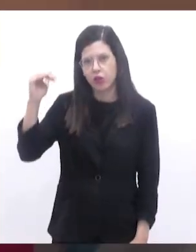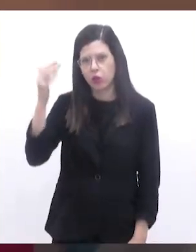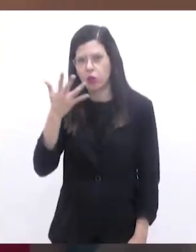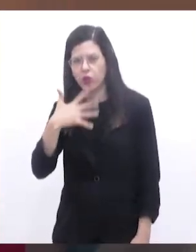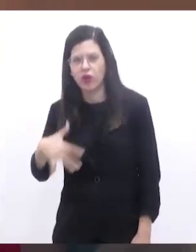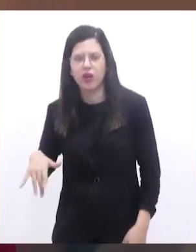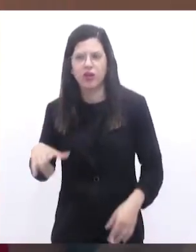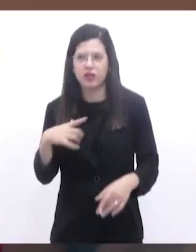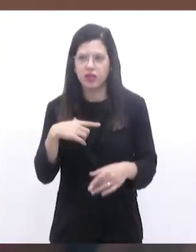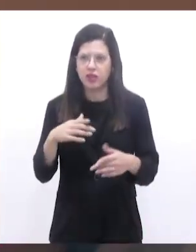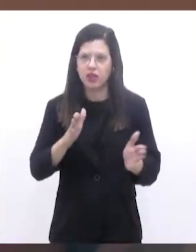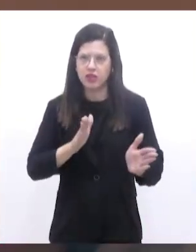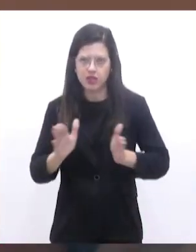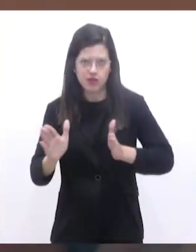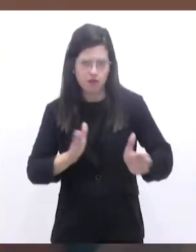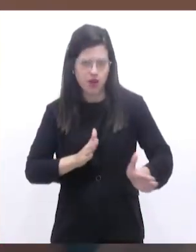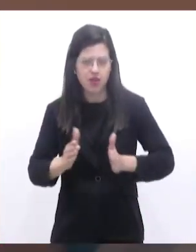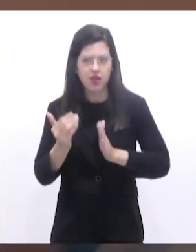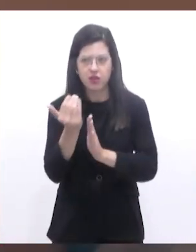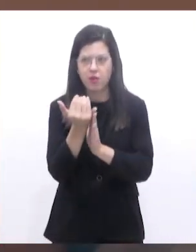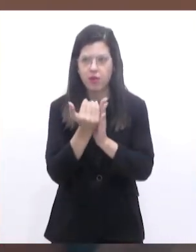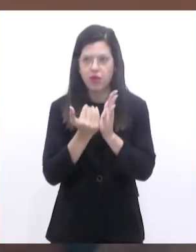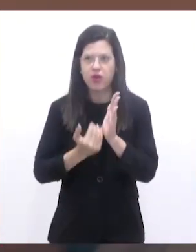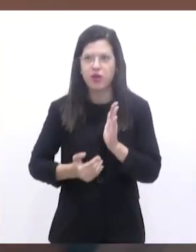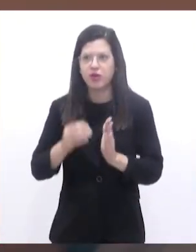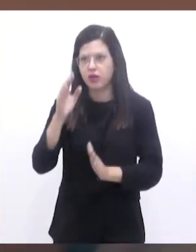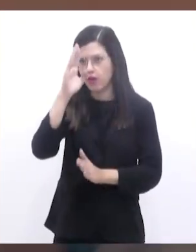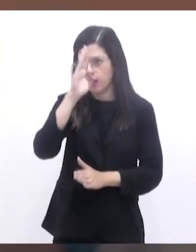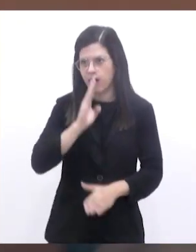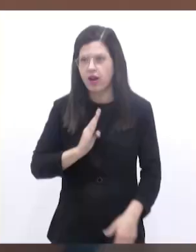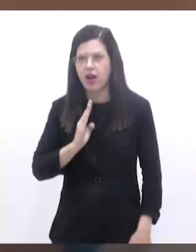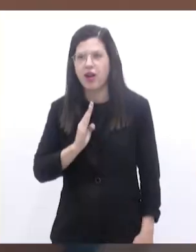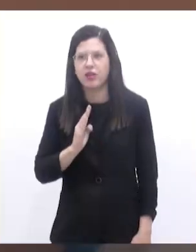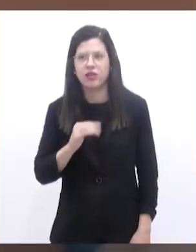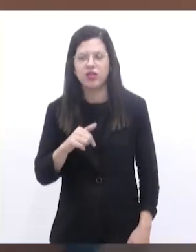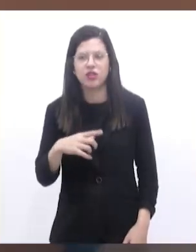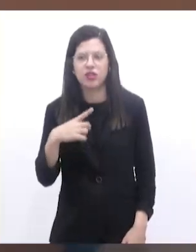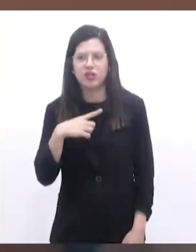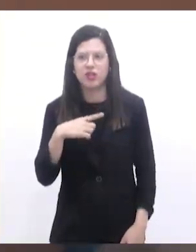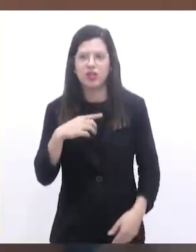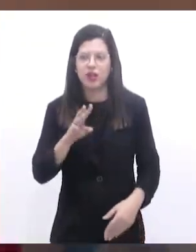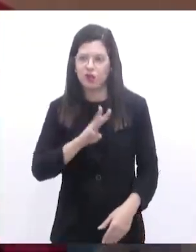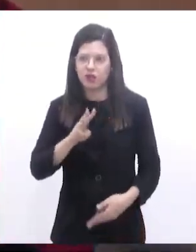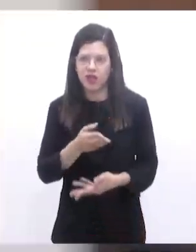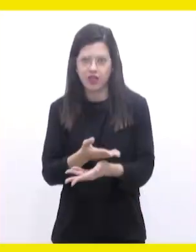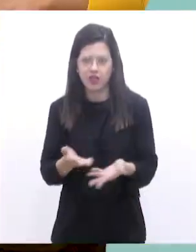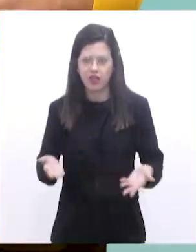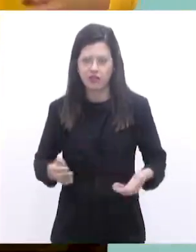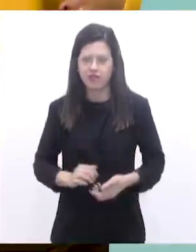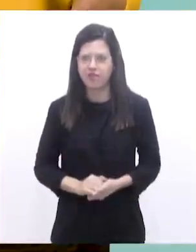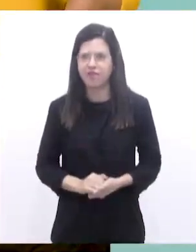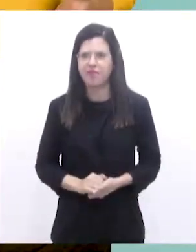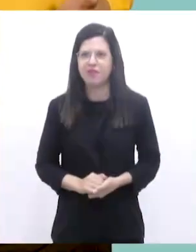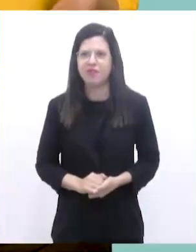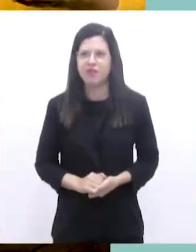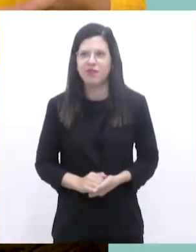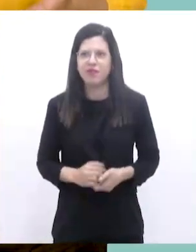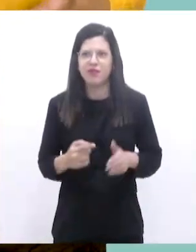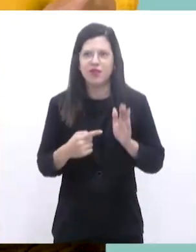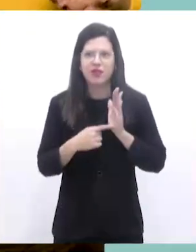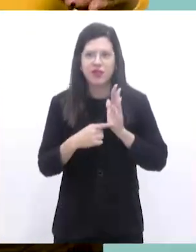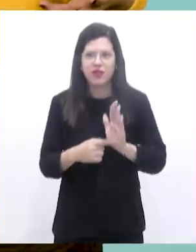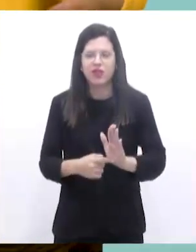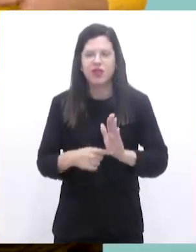com acessibilidade. A programação é totalmente grátis e está disponível no site do evento. O espetáculo